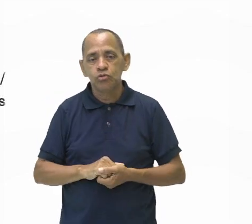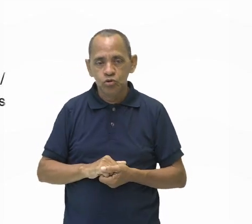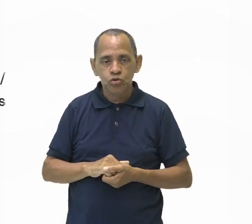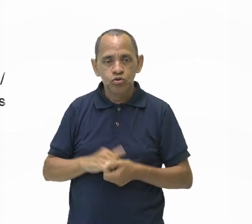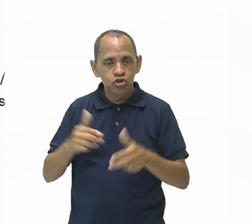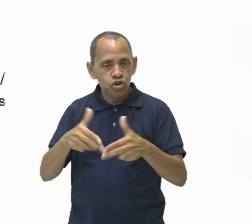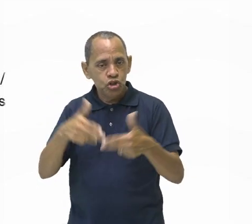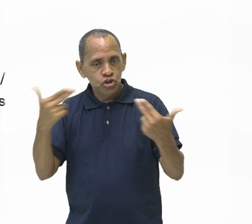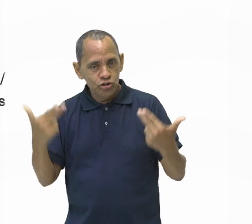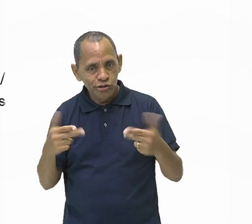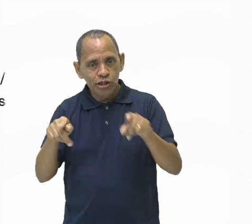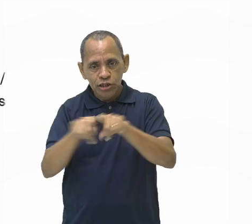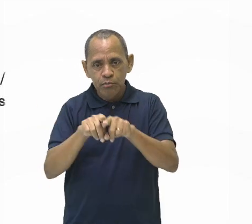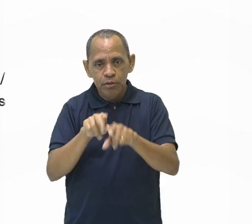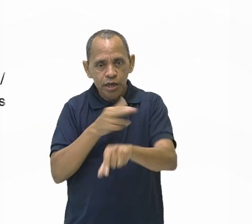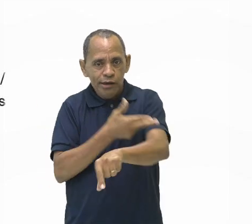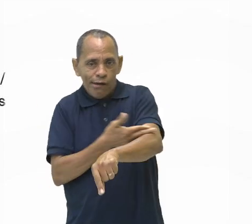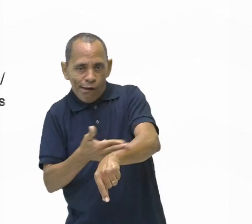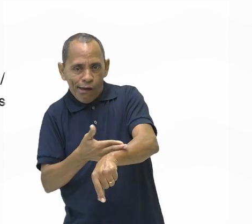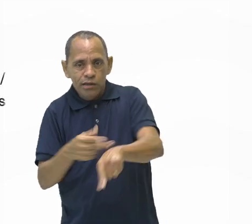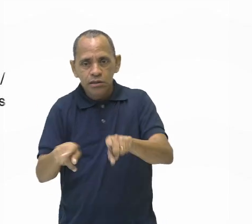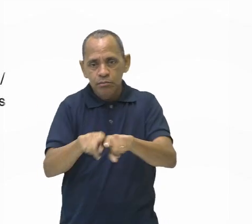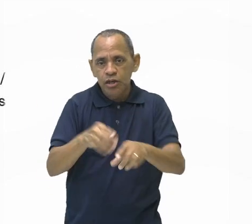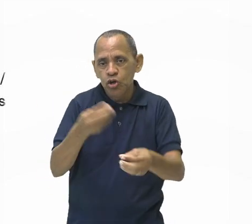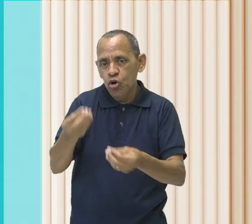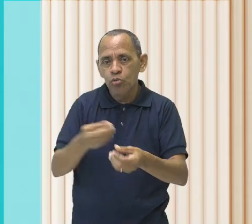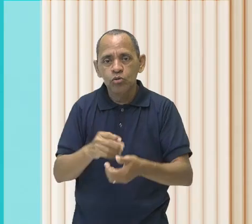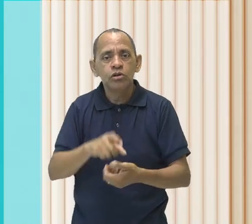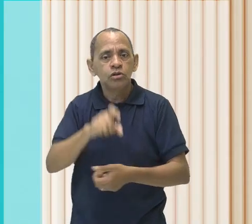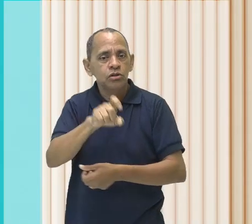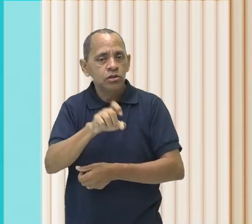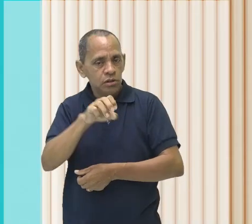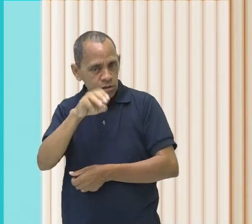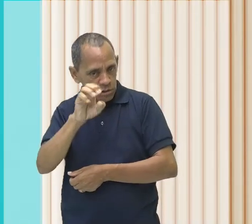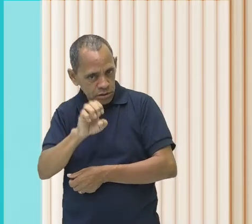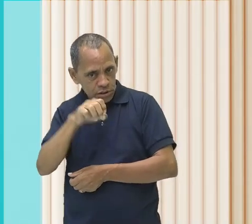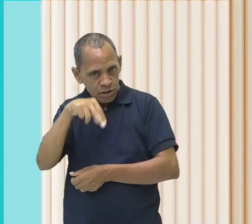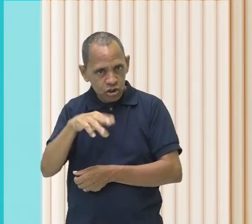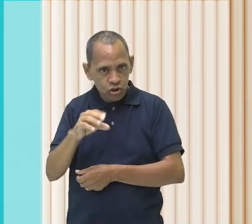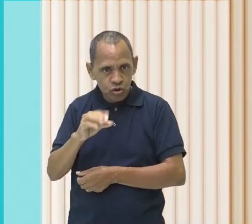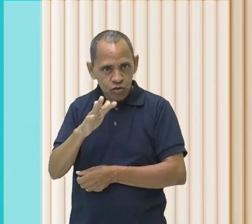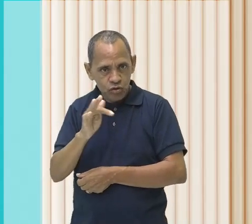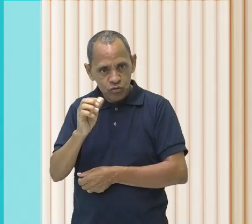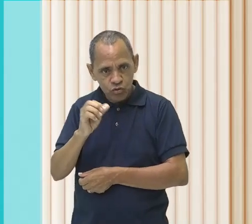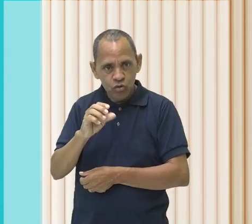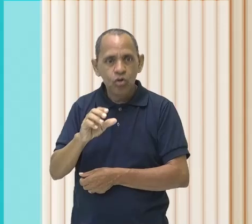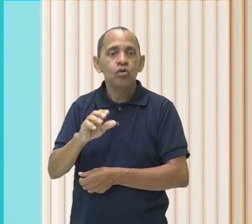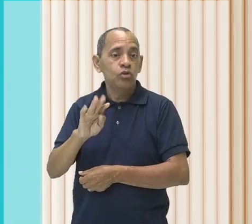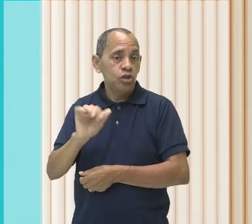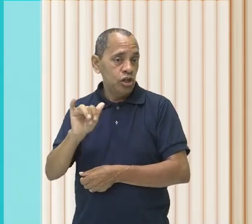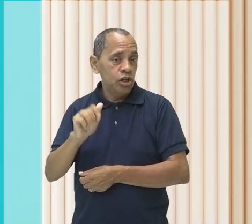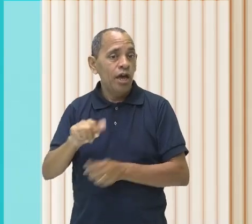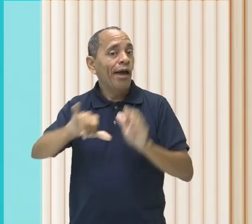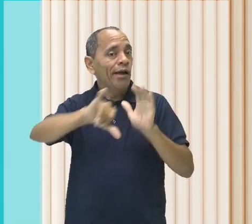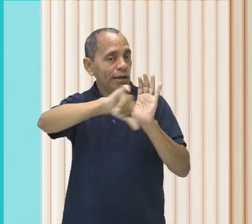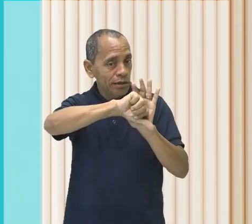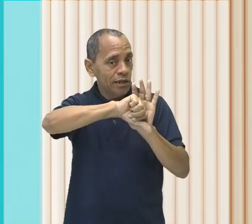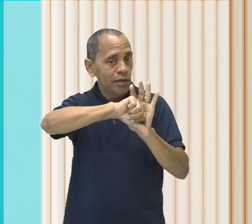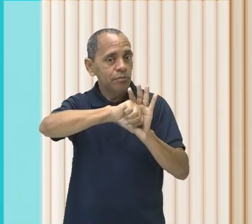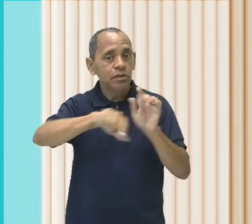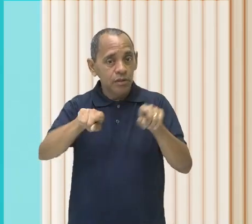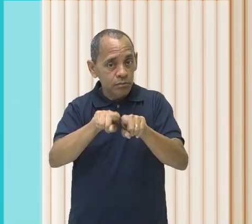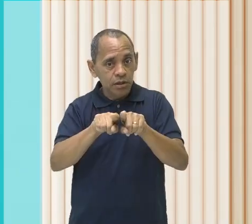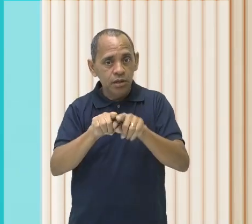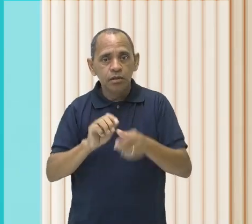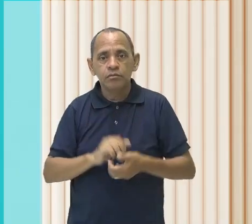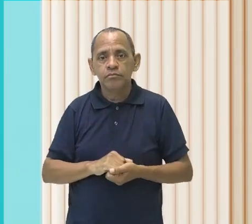religião ou procedência nacional. Então, xenofobia é crime, certo? Não vamos cometer esse tipo de crime